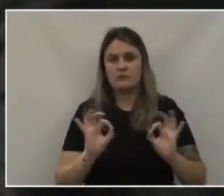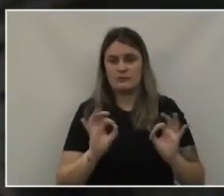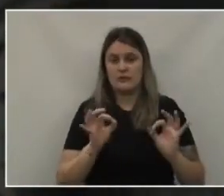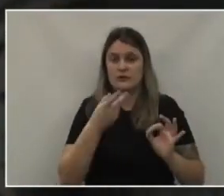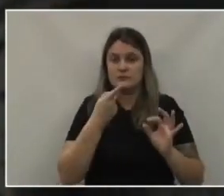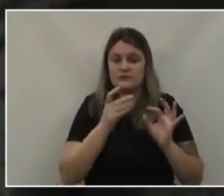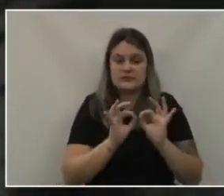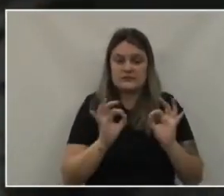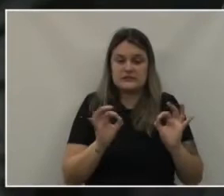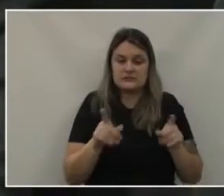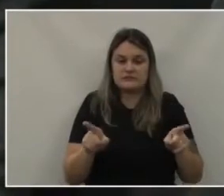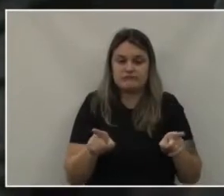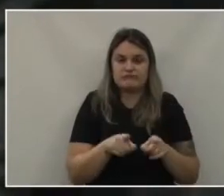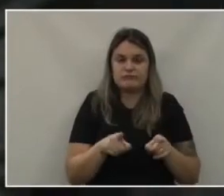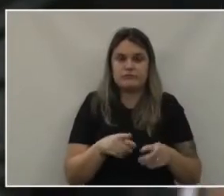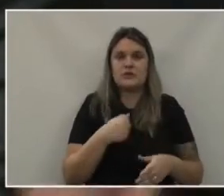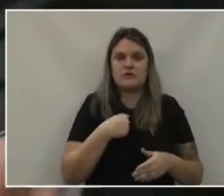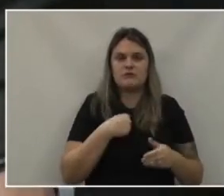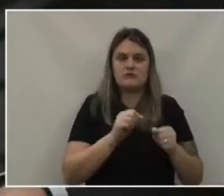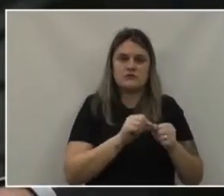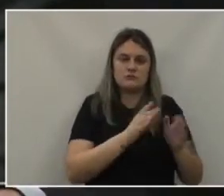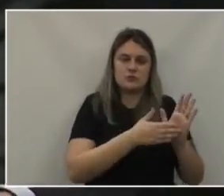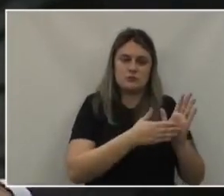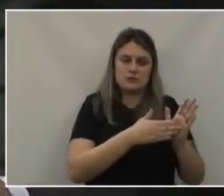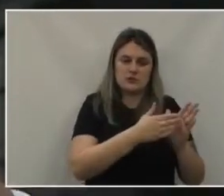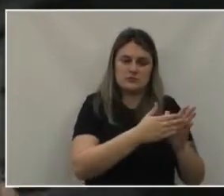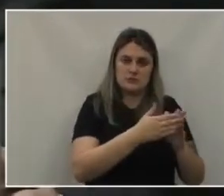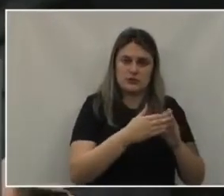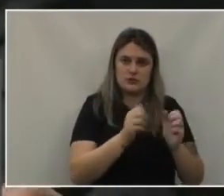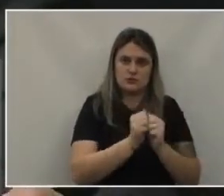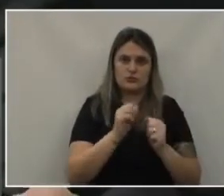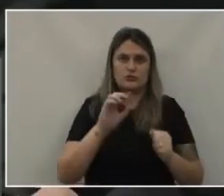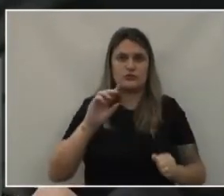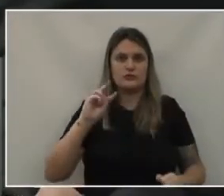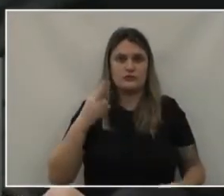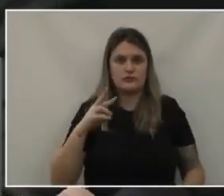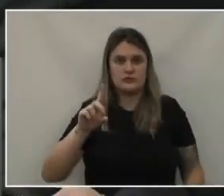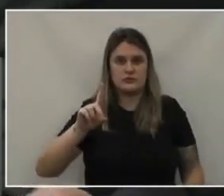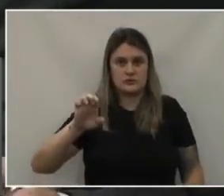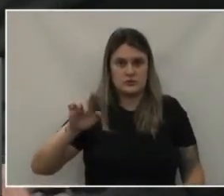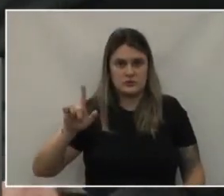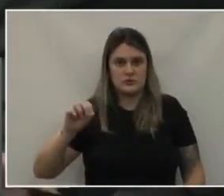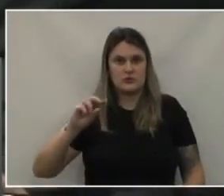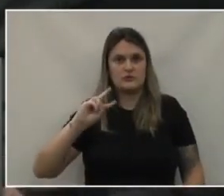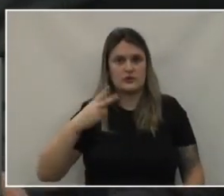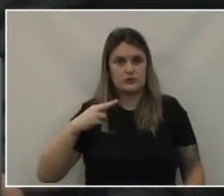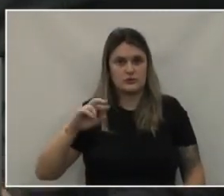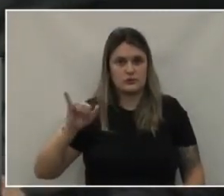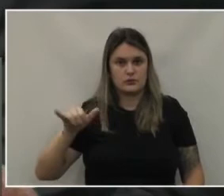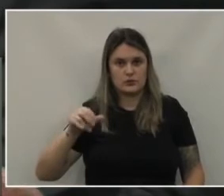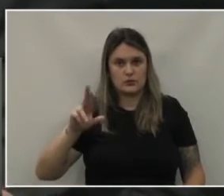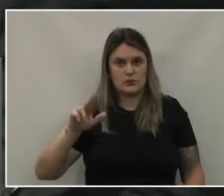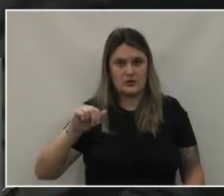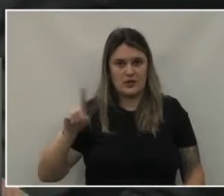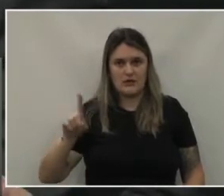desse requerimento feito por mim, também pelo vereador Diego e o vereador Juarez Tica, mas todo